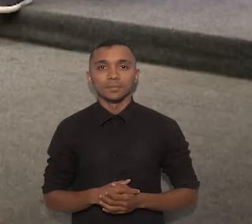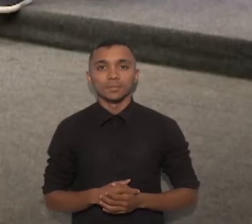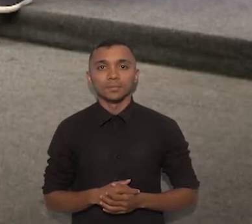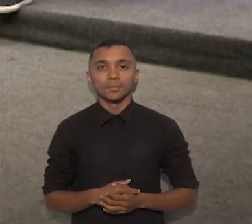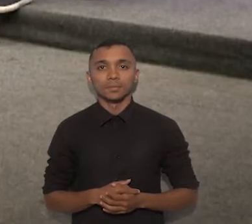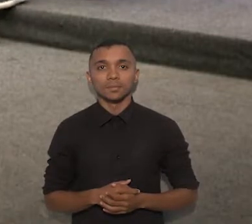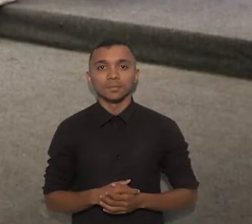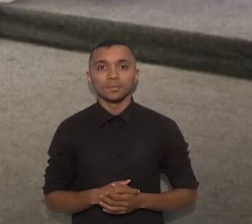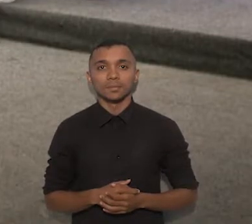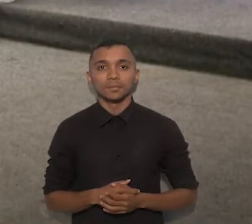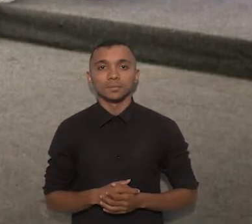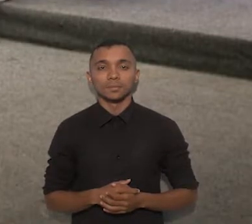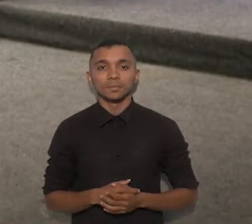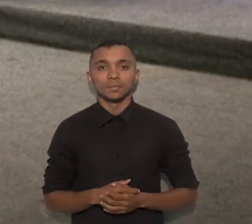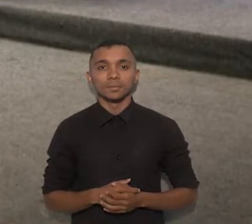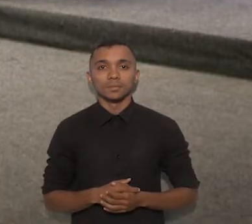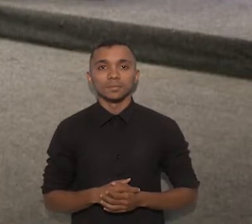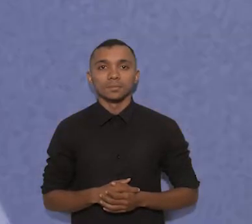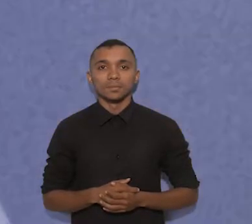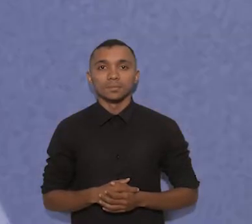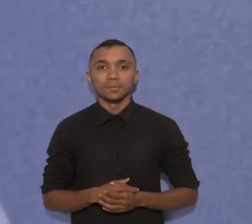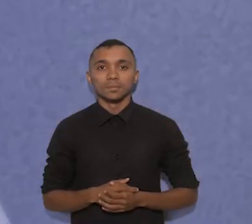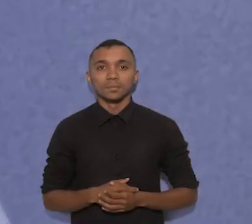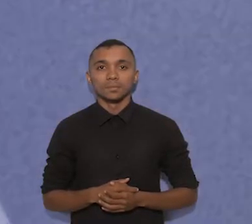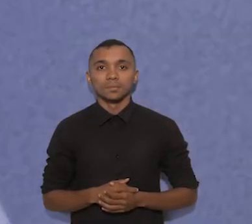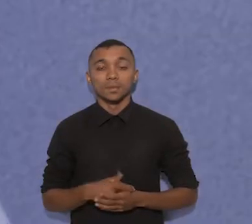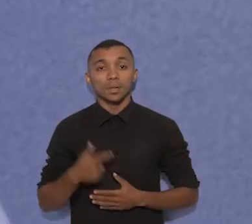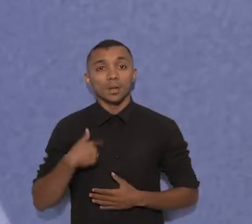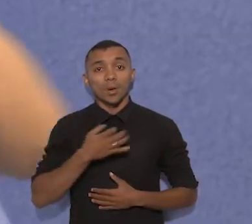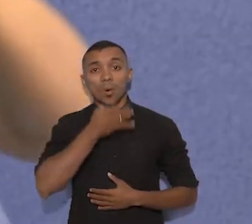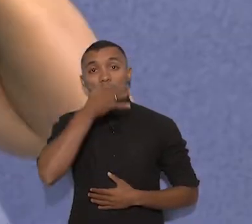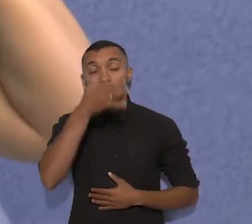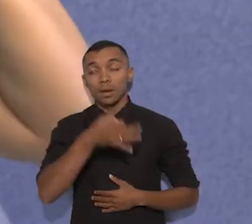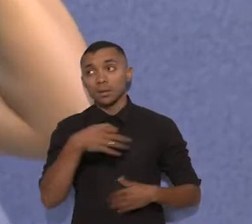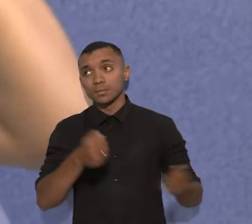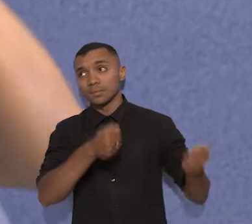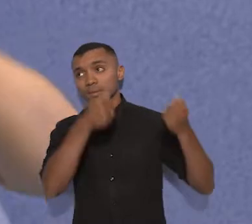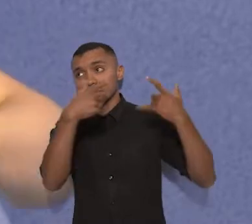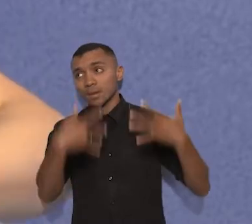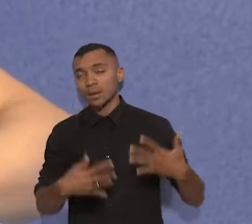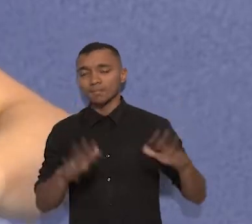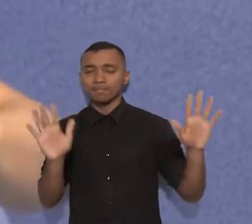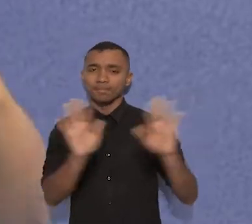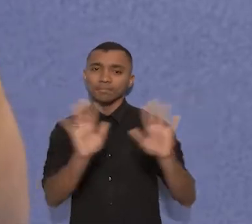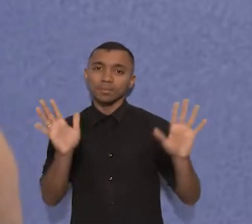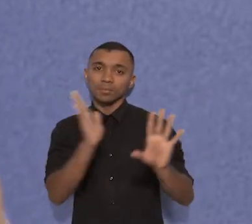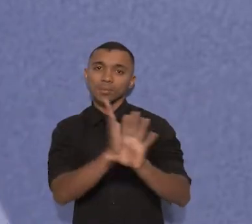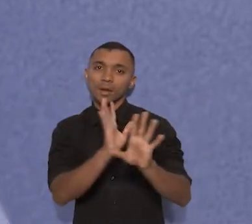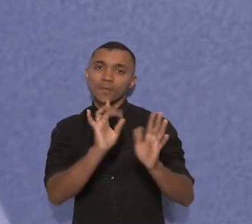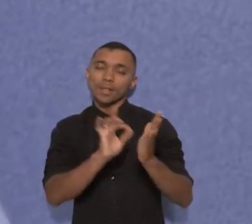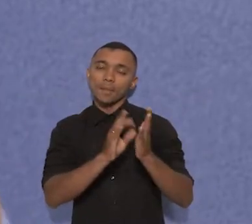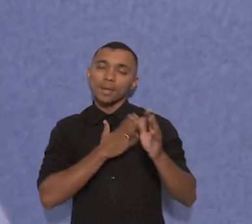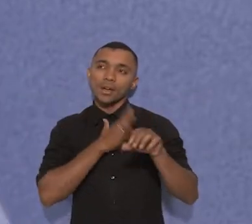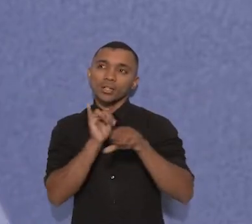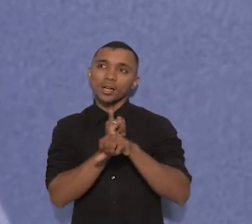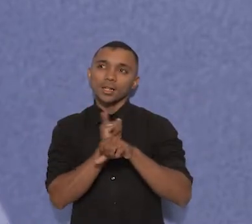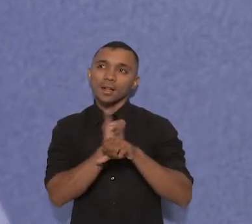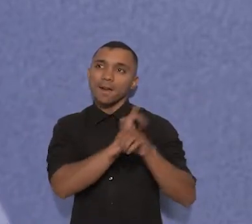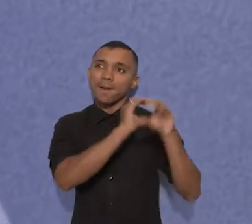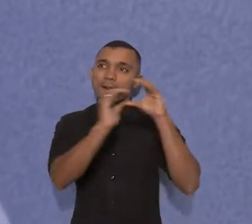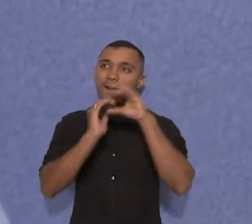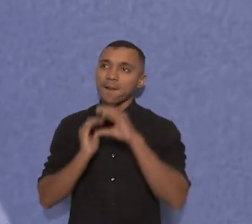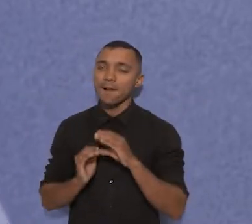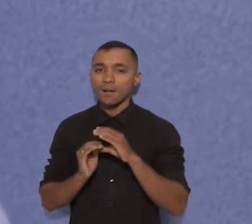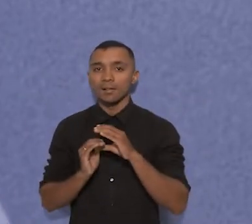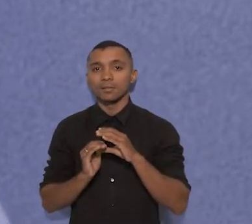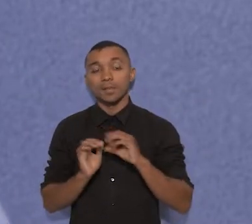exatamente. É um negócio inacreditável. Porque é que eu não vou falar, porque eu não, a minha, o meu jeito de comentar não é Isso é